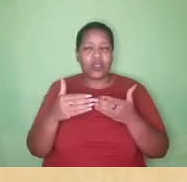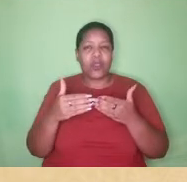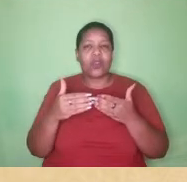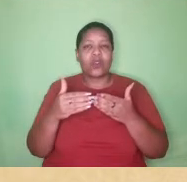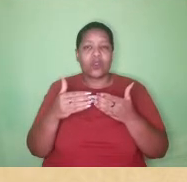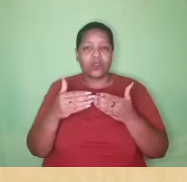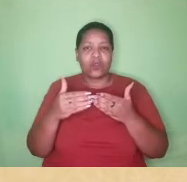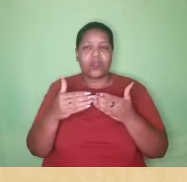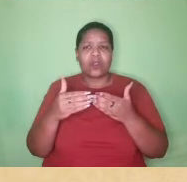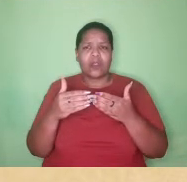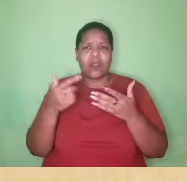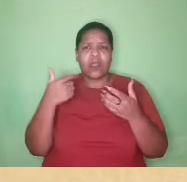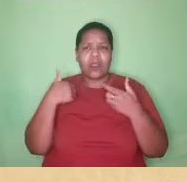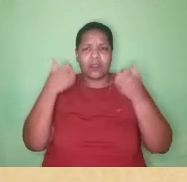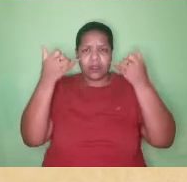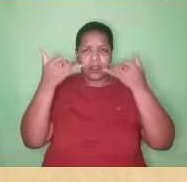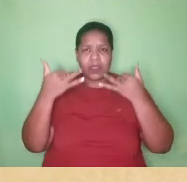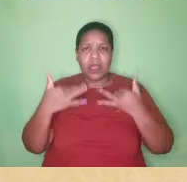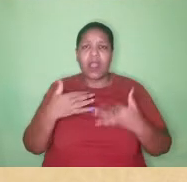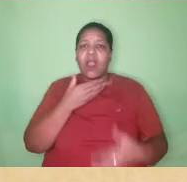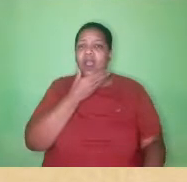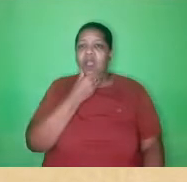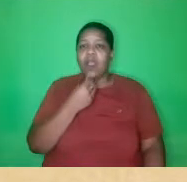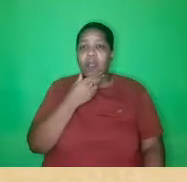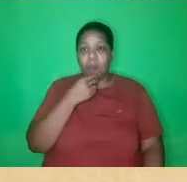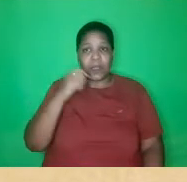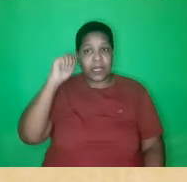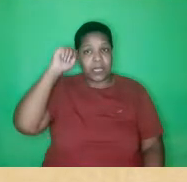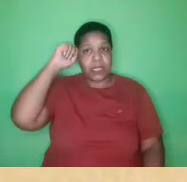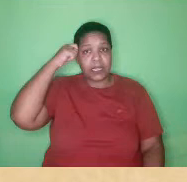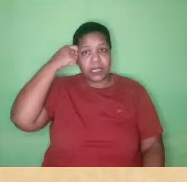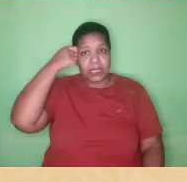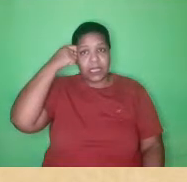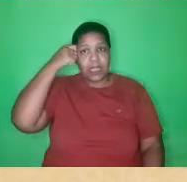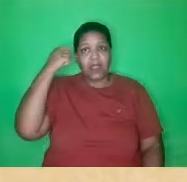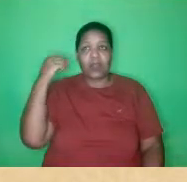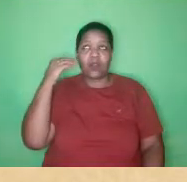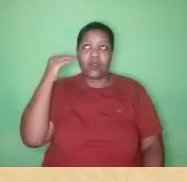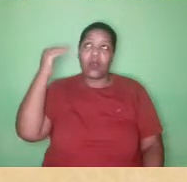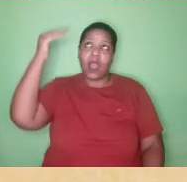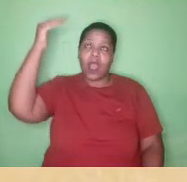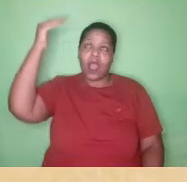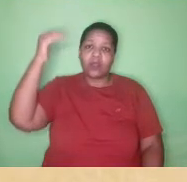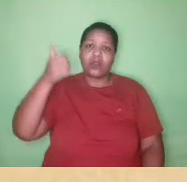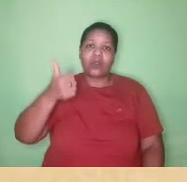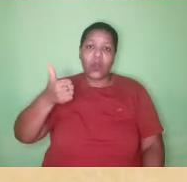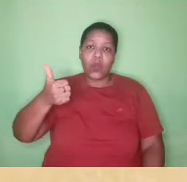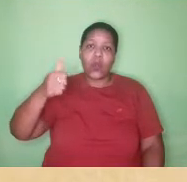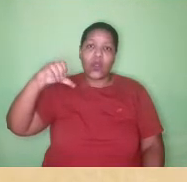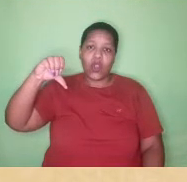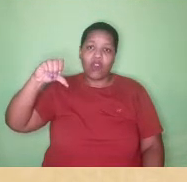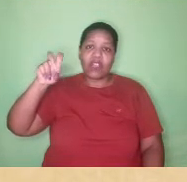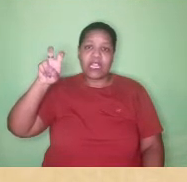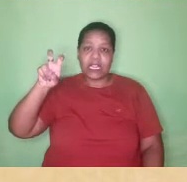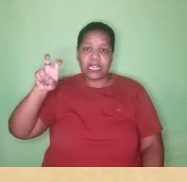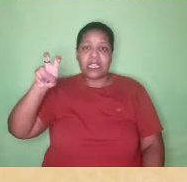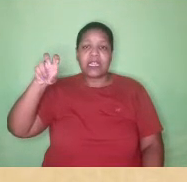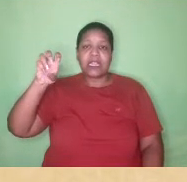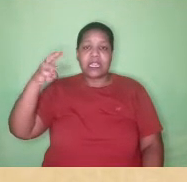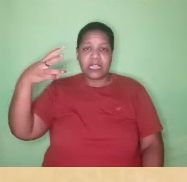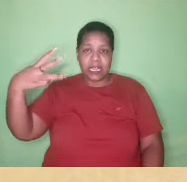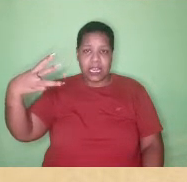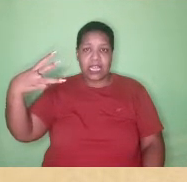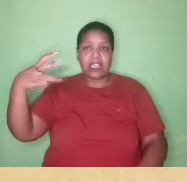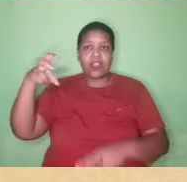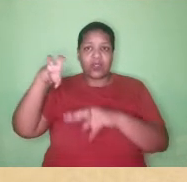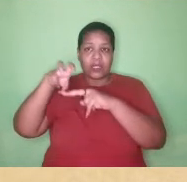sou um homem negro, né? Eu sou bem alto, tenho 1,93m, mas estou sentado agora no Rio de Janeiro, que eu